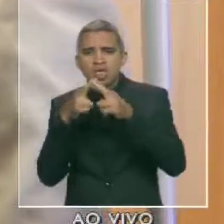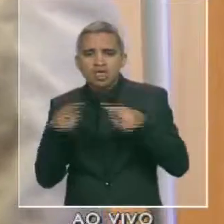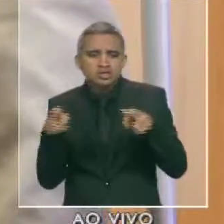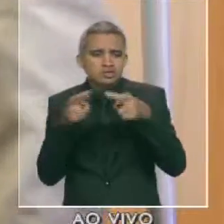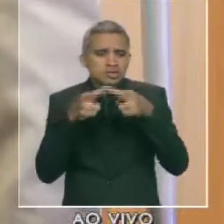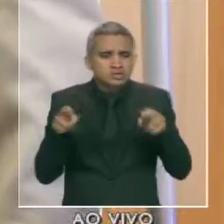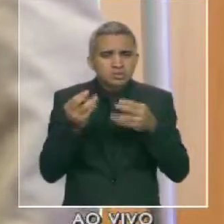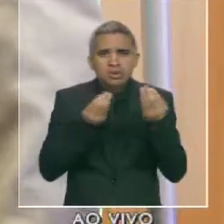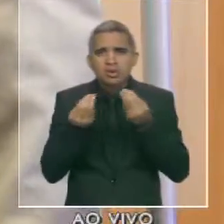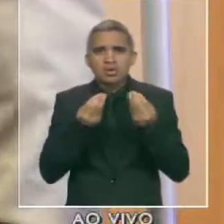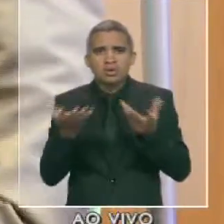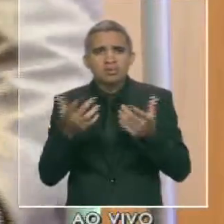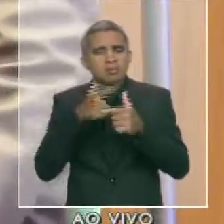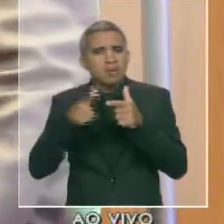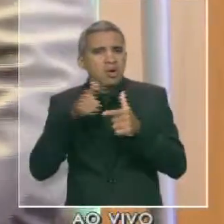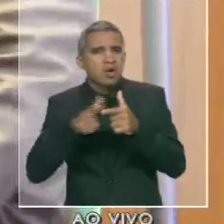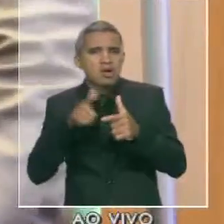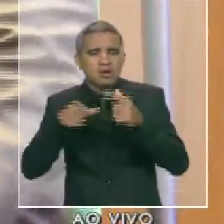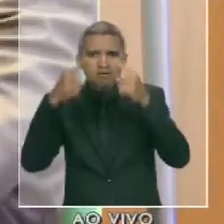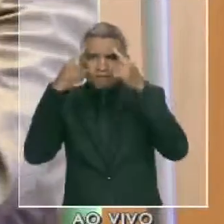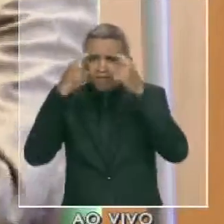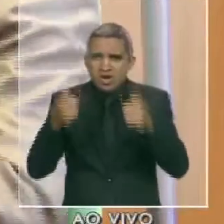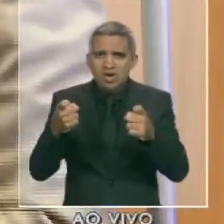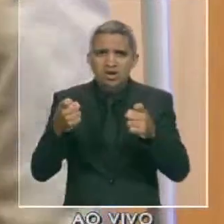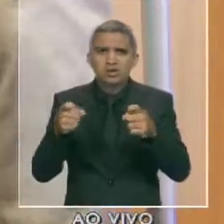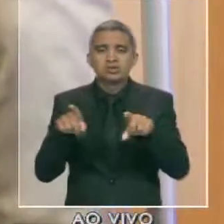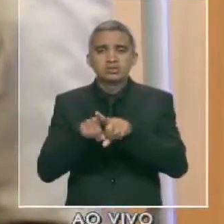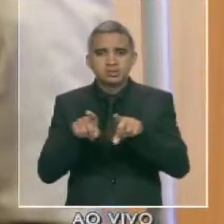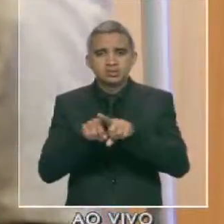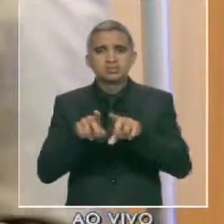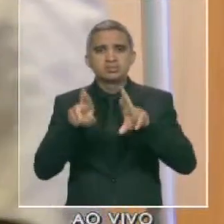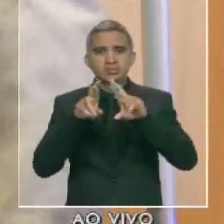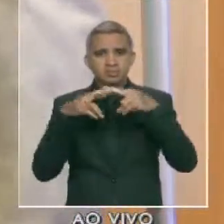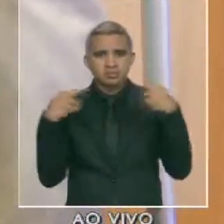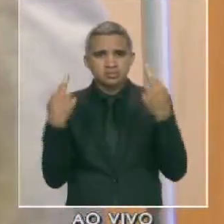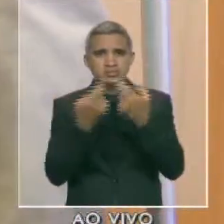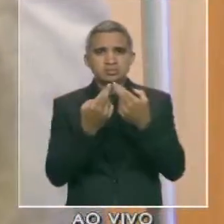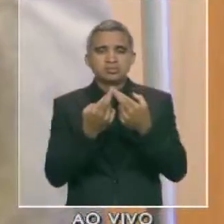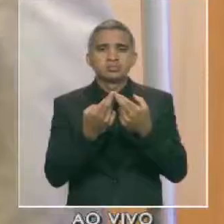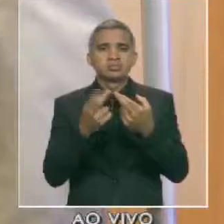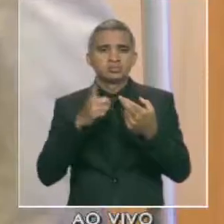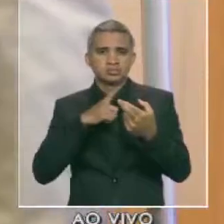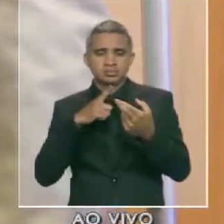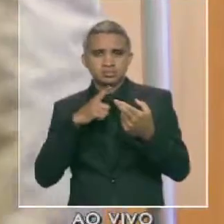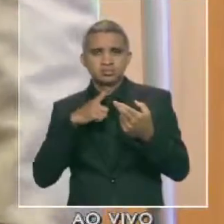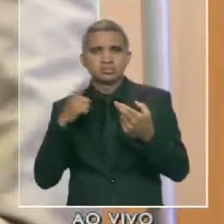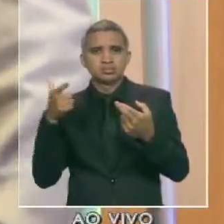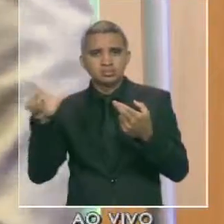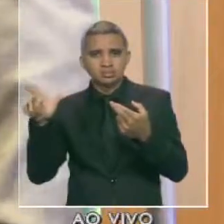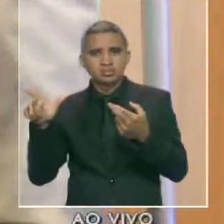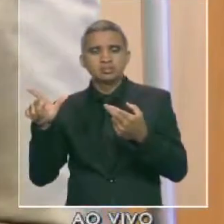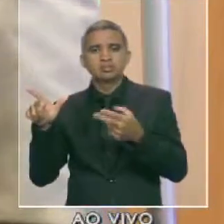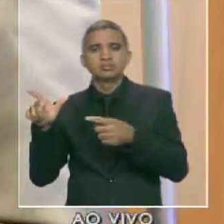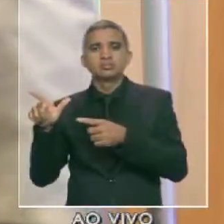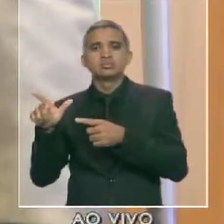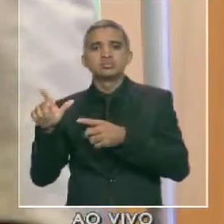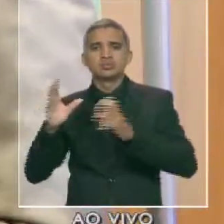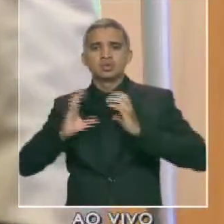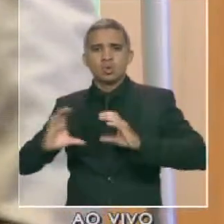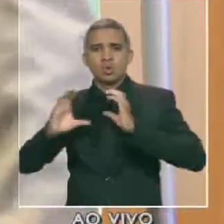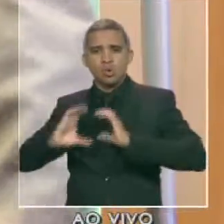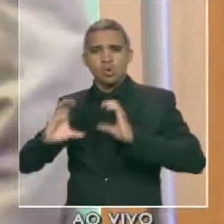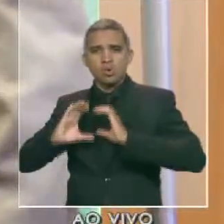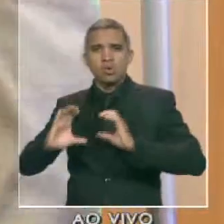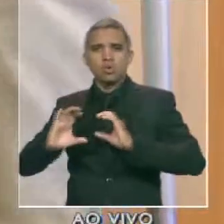a essa problemática da violência, como foi também uma reunião que nós vamos também destacar, que foi a reunião coordenada realmente pela Frente Parlamentar de